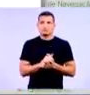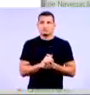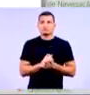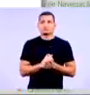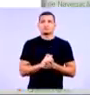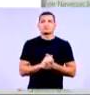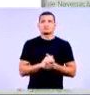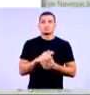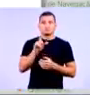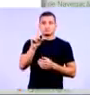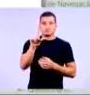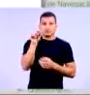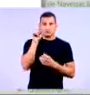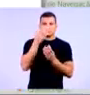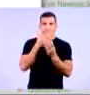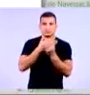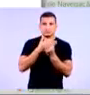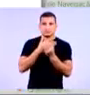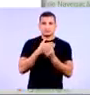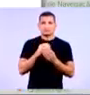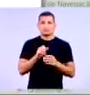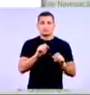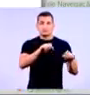Você vai escolher o arquivo,